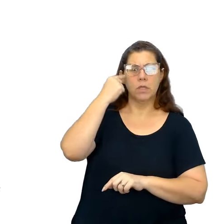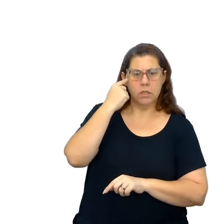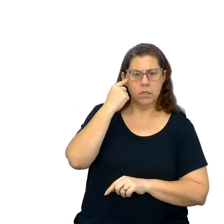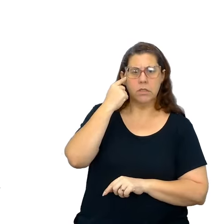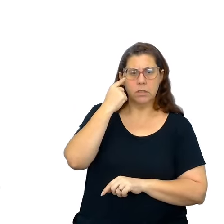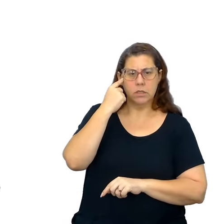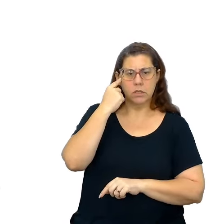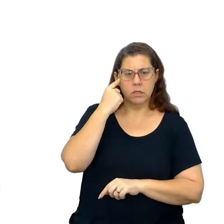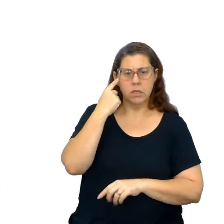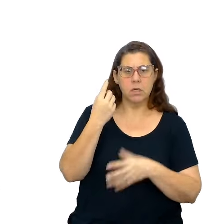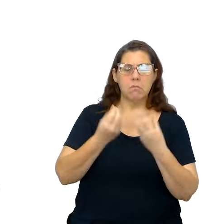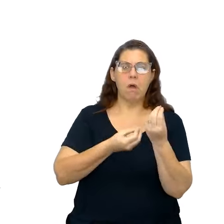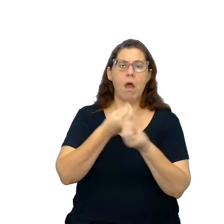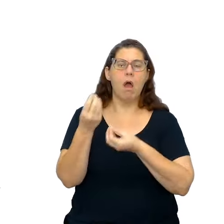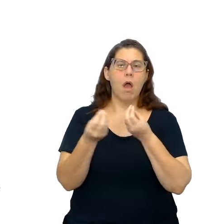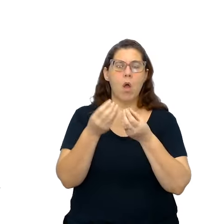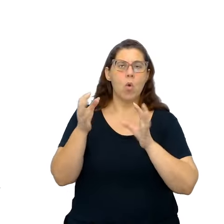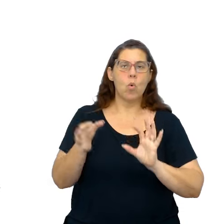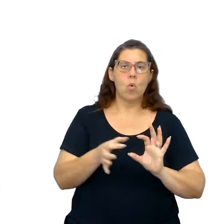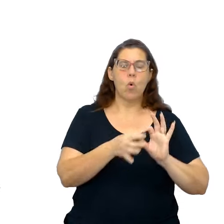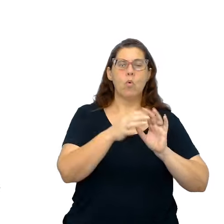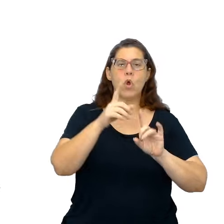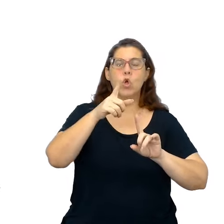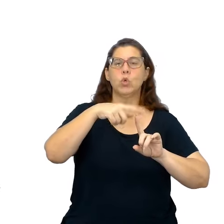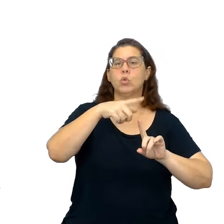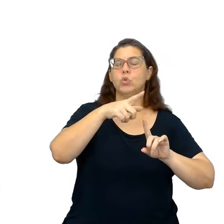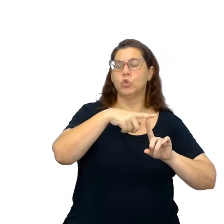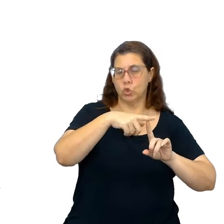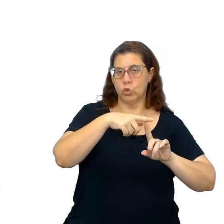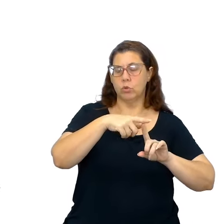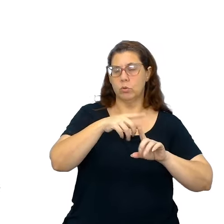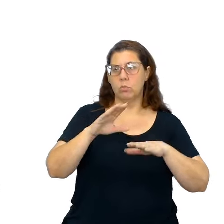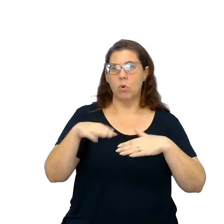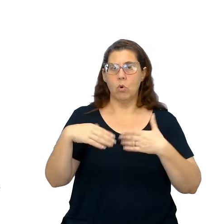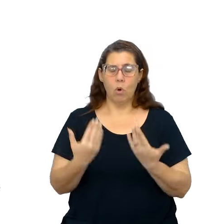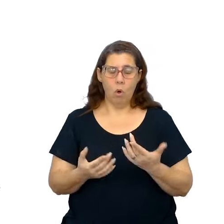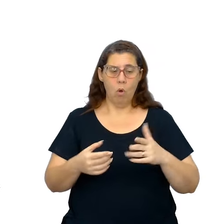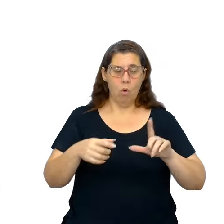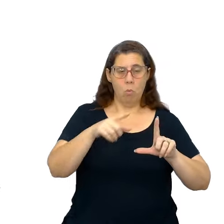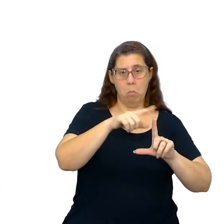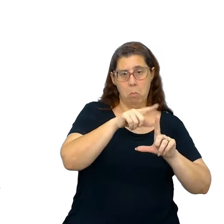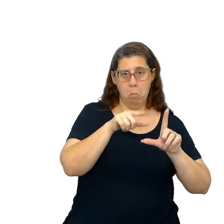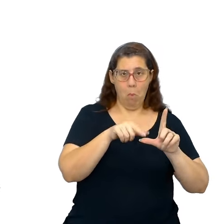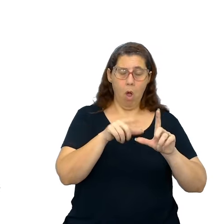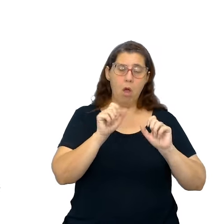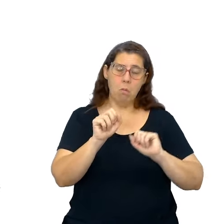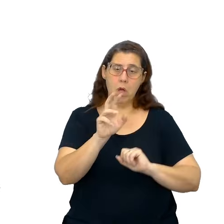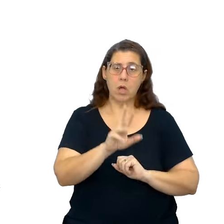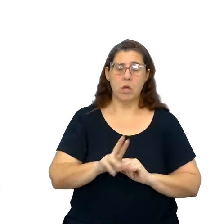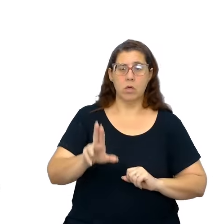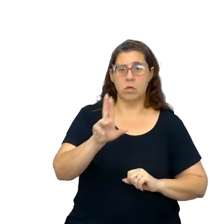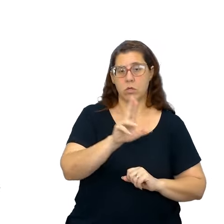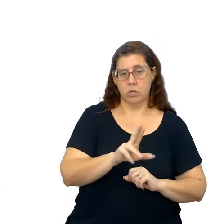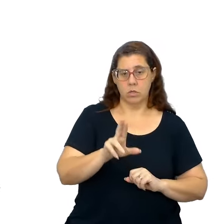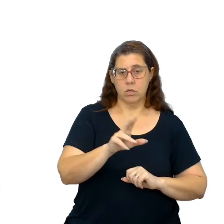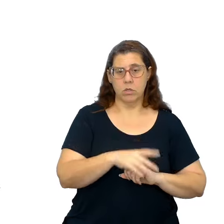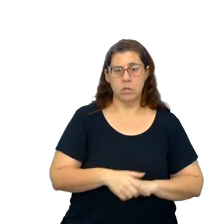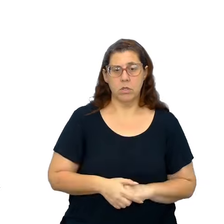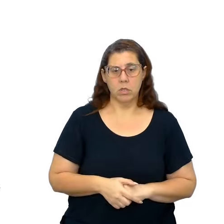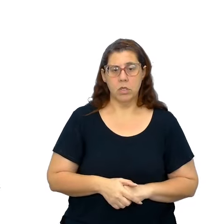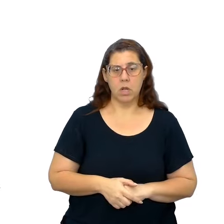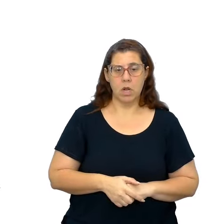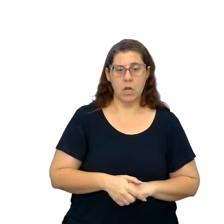Para conjecturar a respeito dos tipos ou composição de polígonos, que podem ser utilizados em